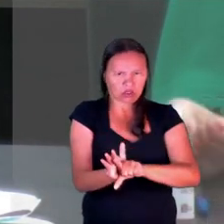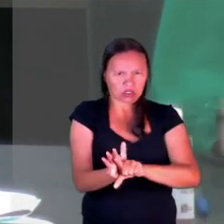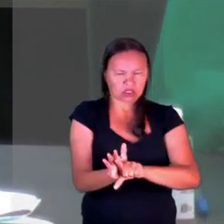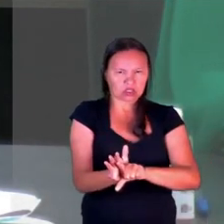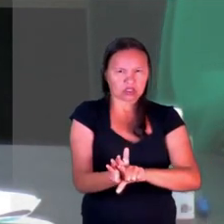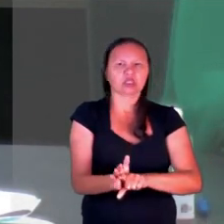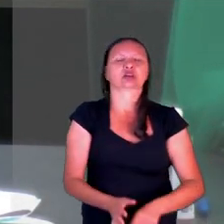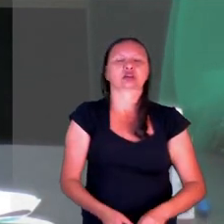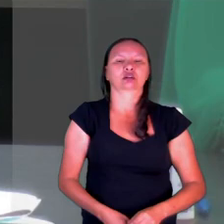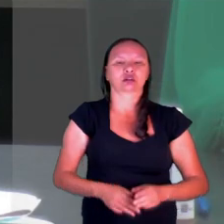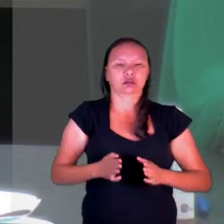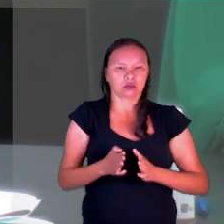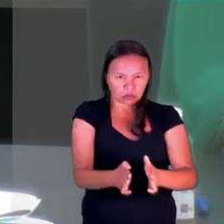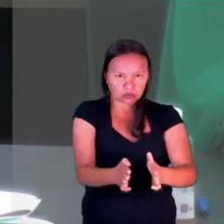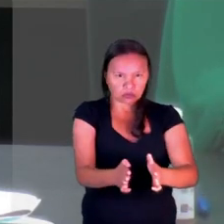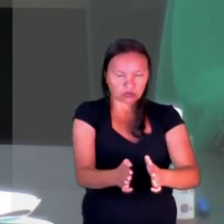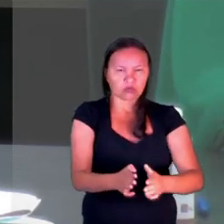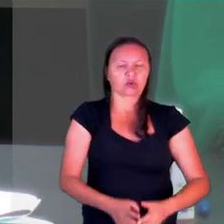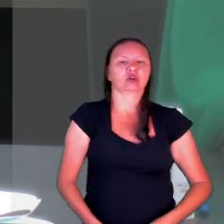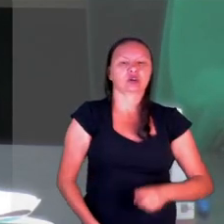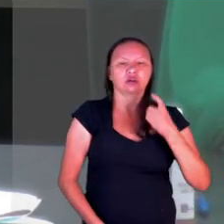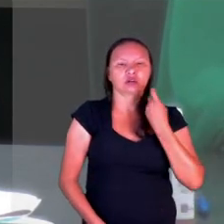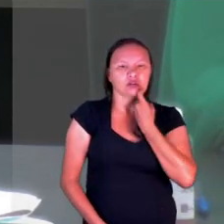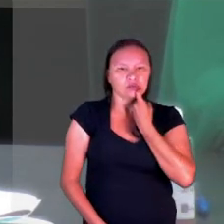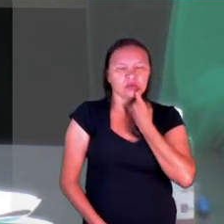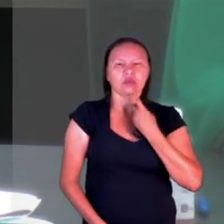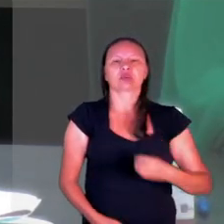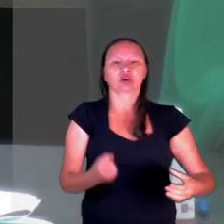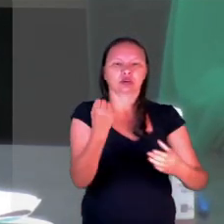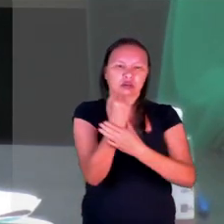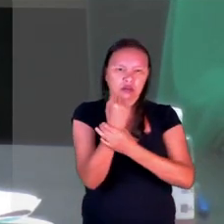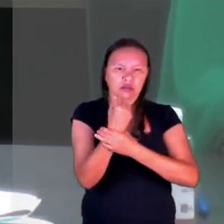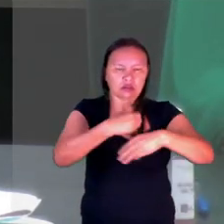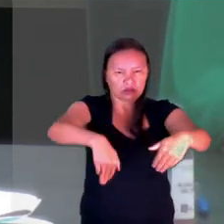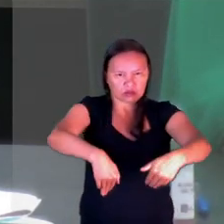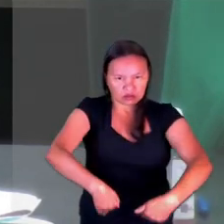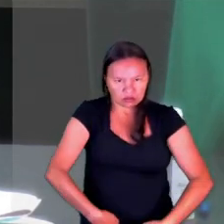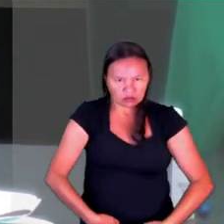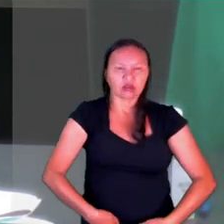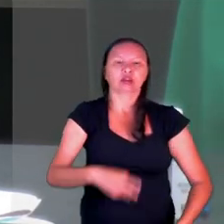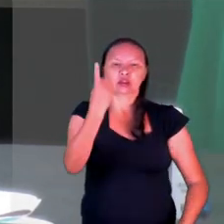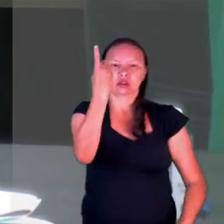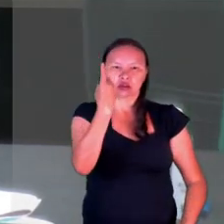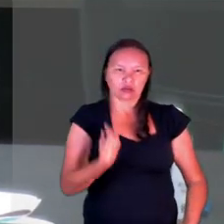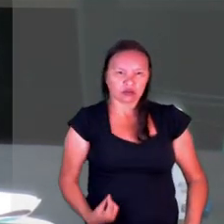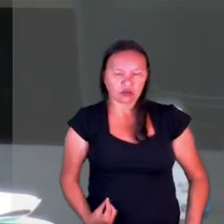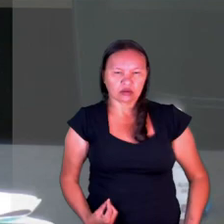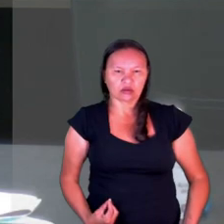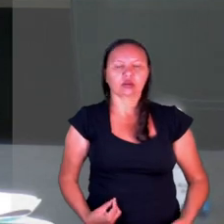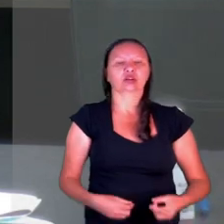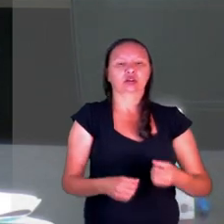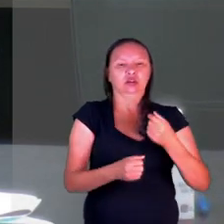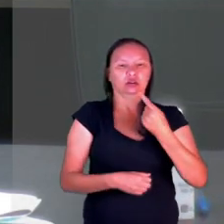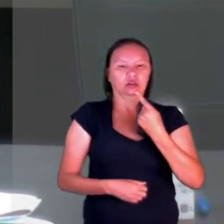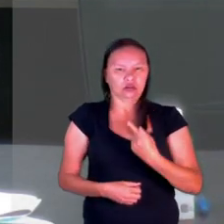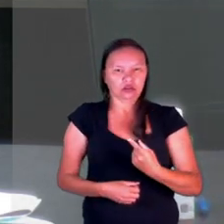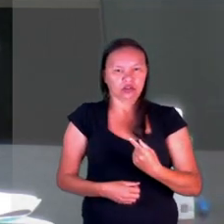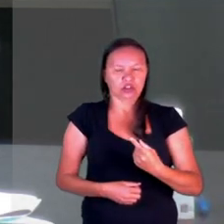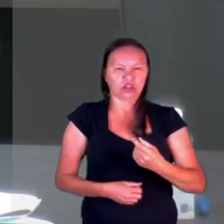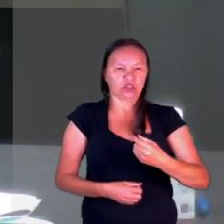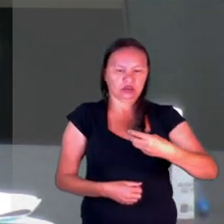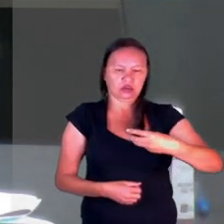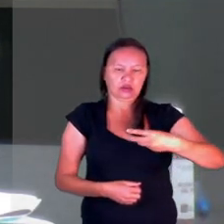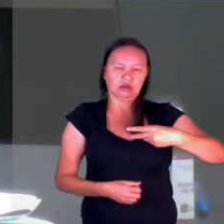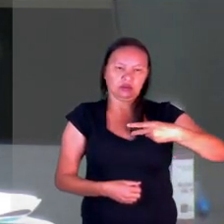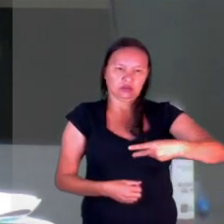isso rumo à sexta conferência nacional de segurança alimentar e nutricional vai ser no dia 26 de outubro o